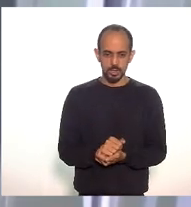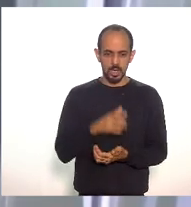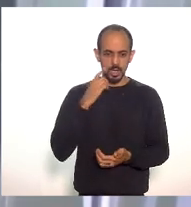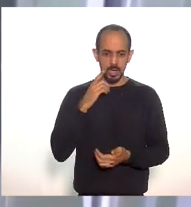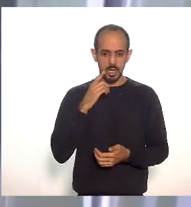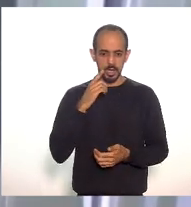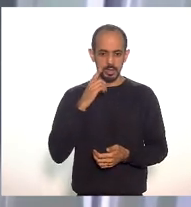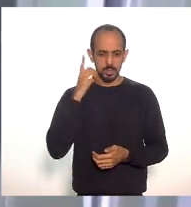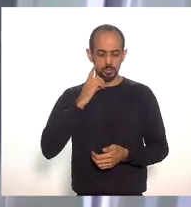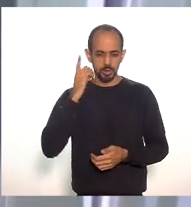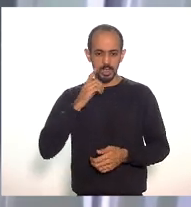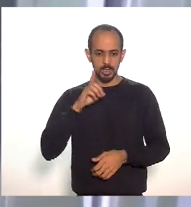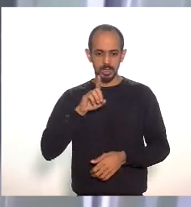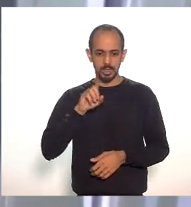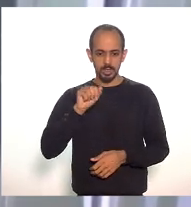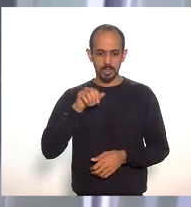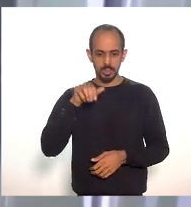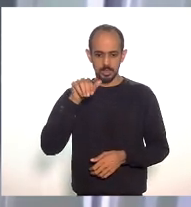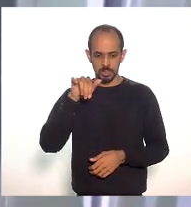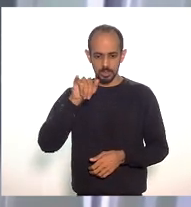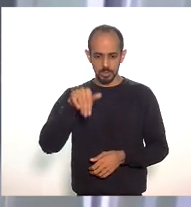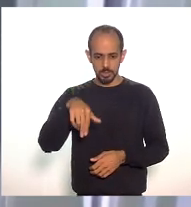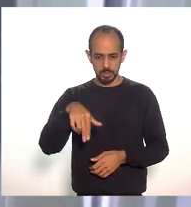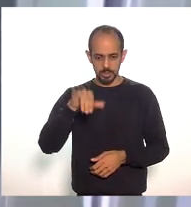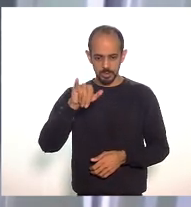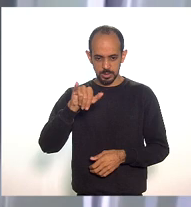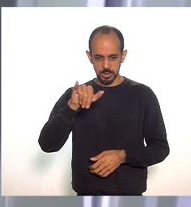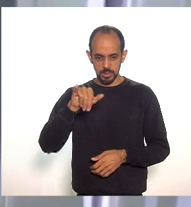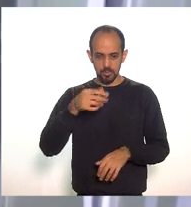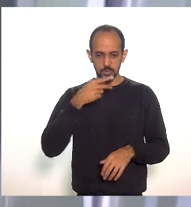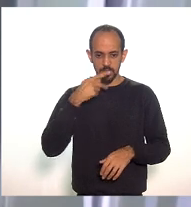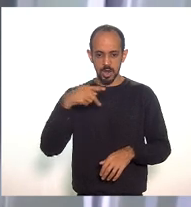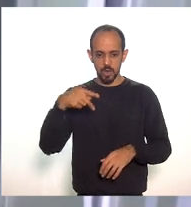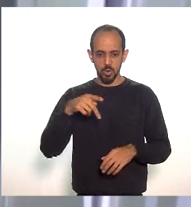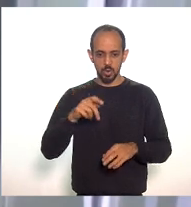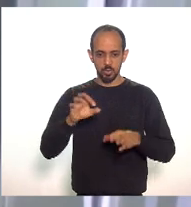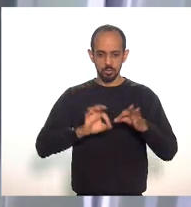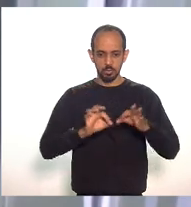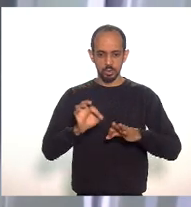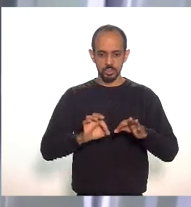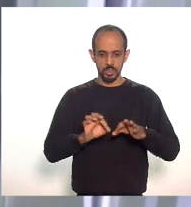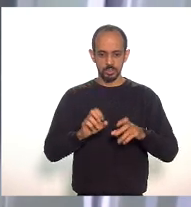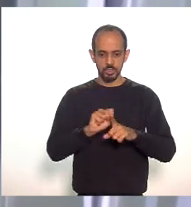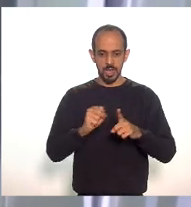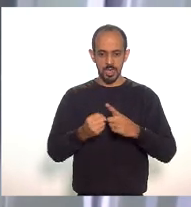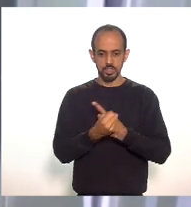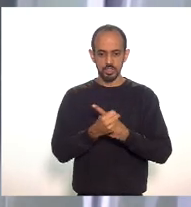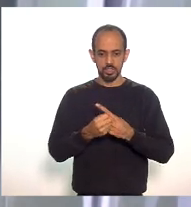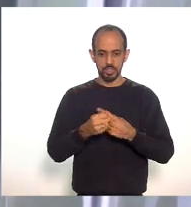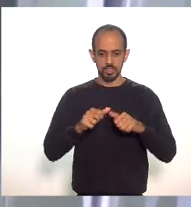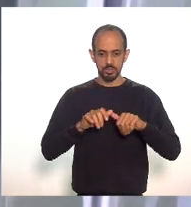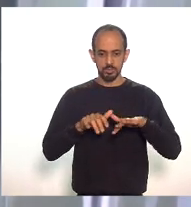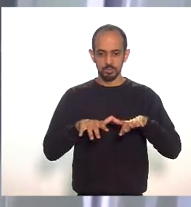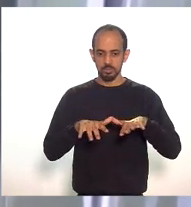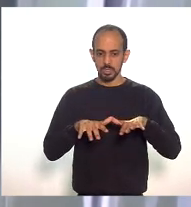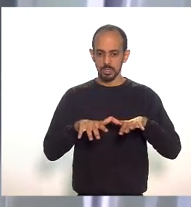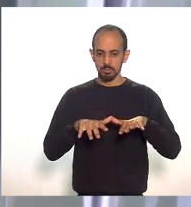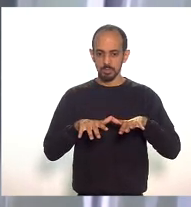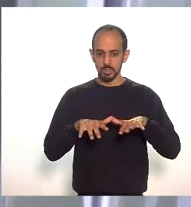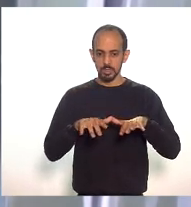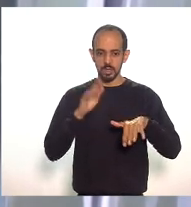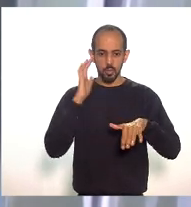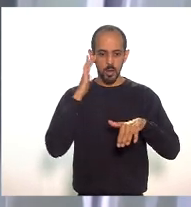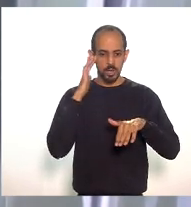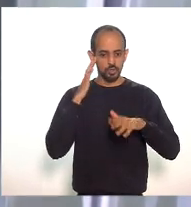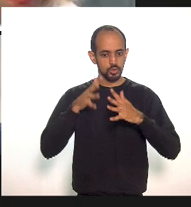parecer anterior a respeito do agente comunitário de saúde e de endemias acho que eu vi uma confusão a